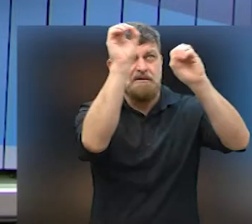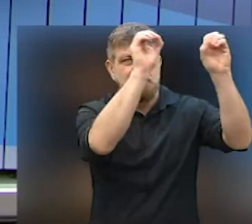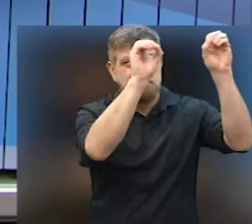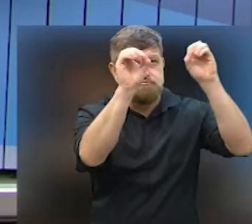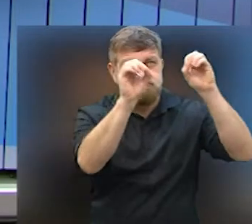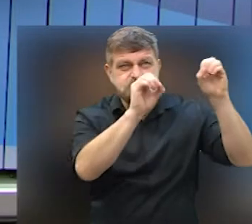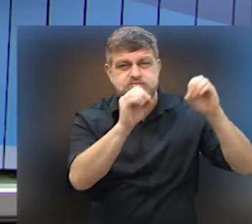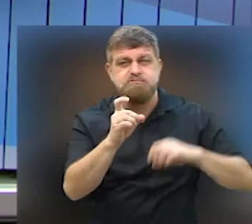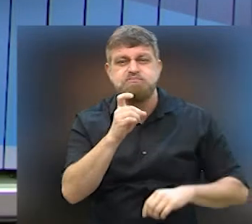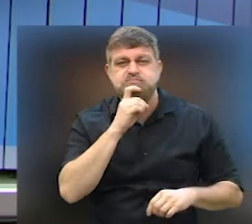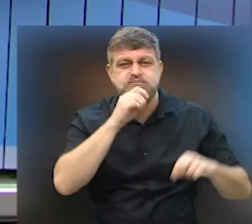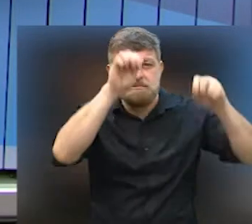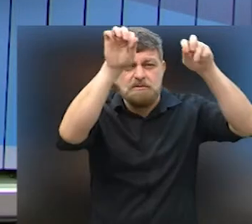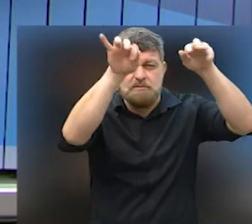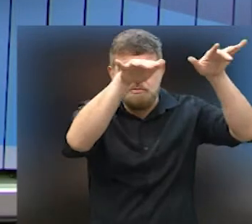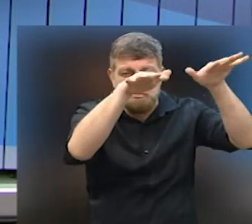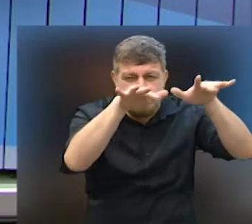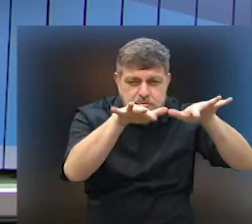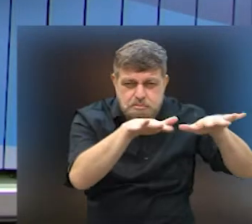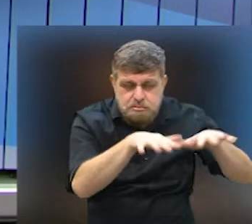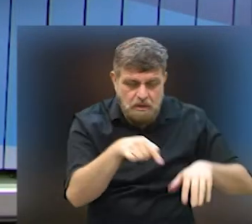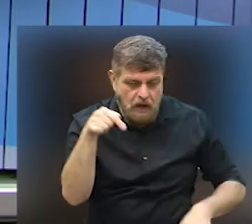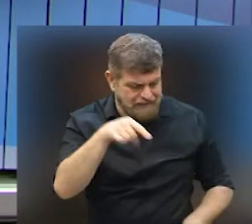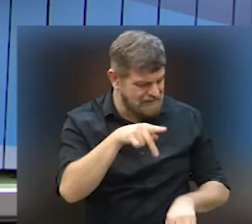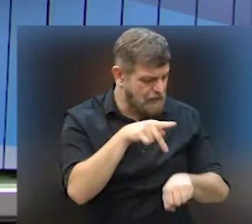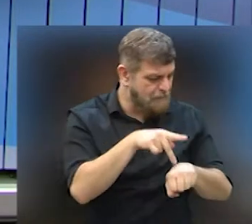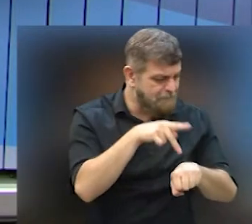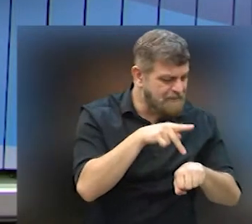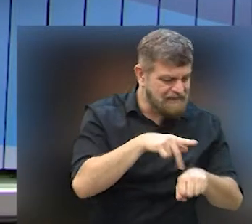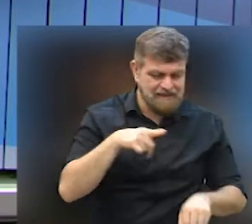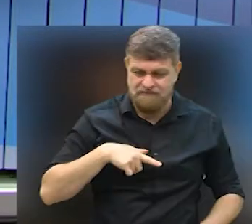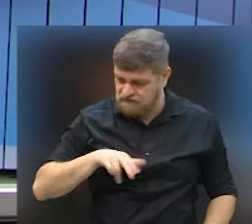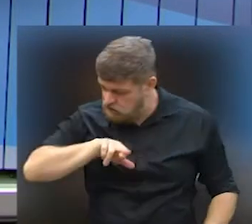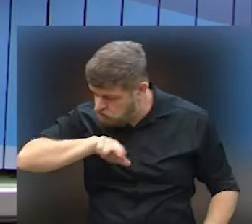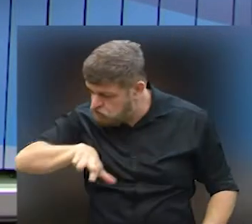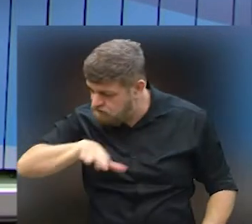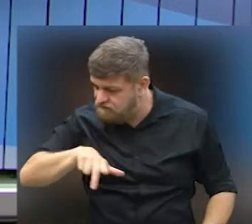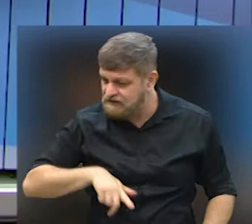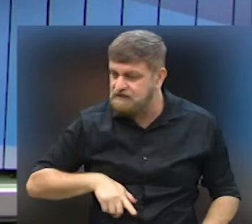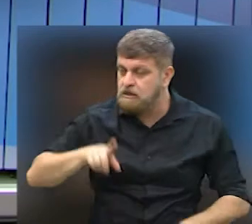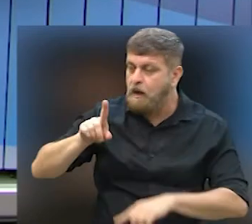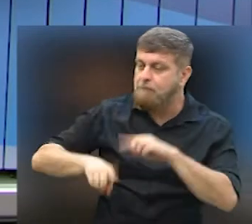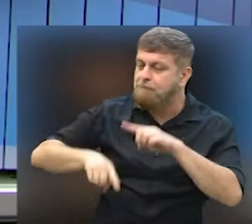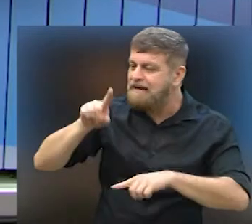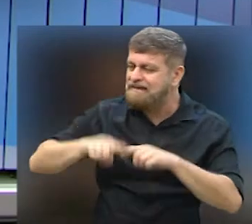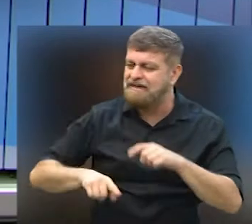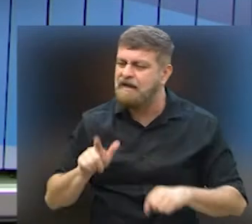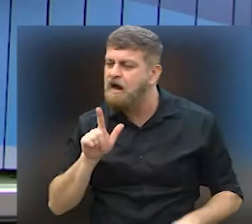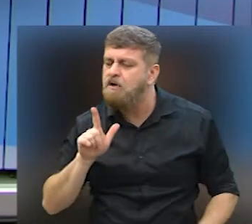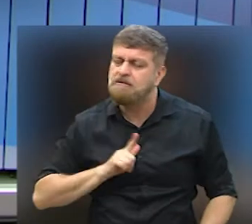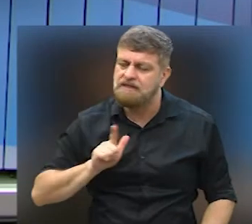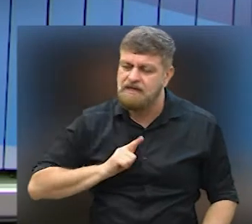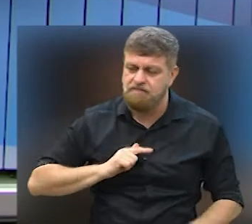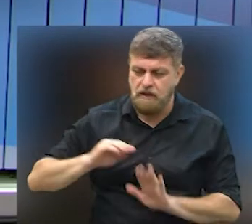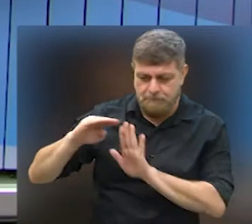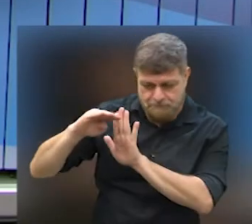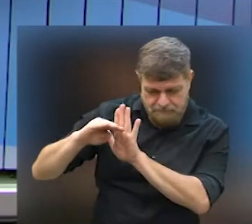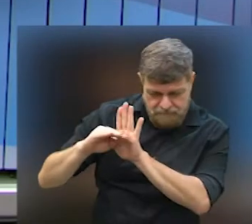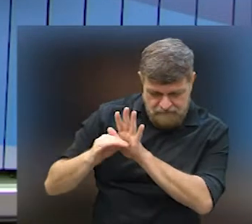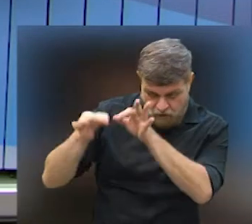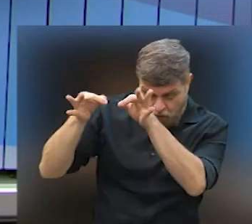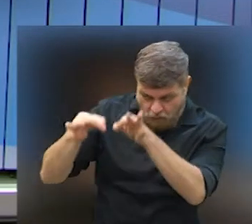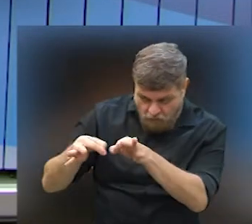tinha gelo, estava esperando gelo e essa parte aqui tem rocha, alguma coisa com o seu equipamento, peso, foi tudo